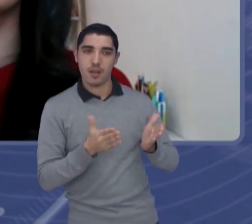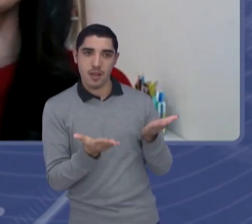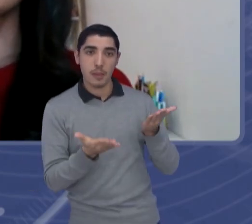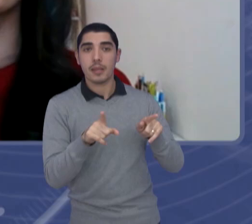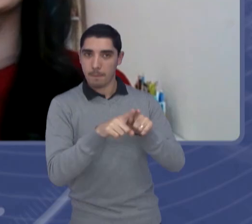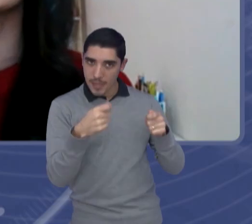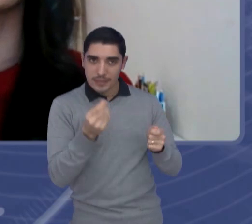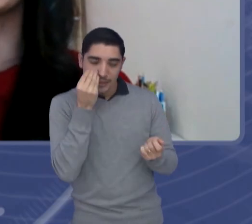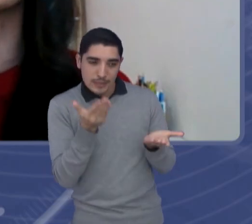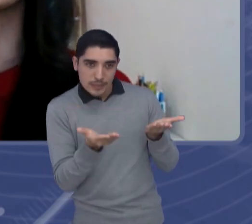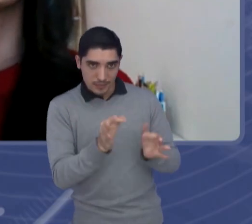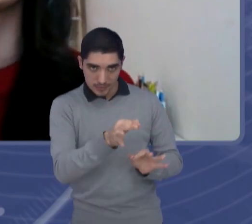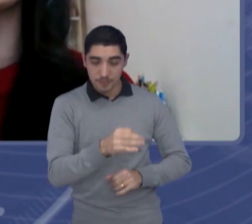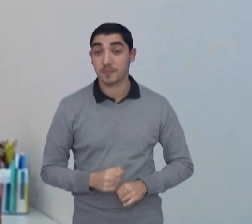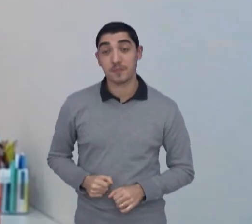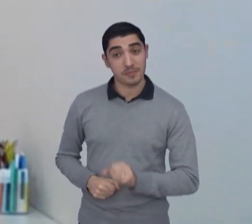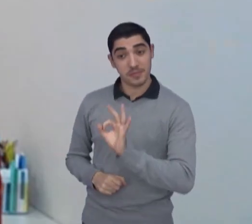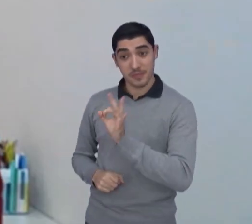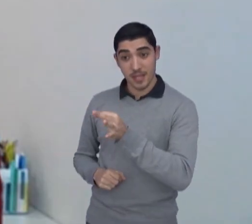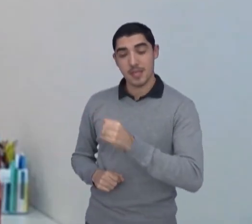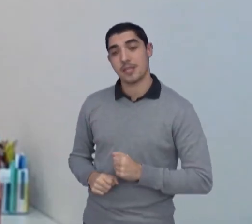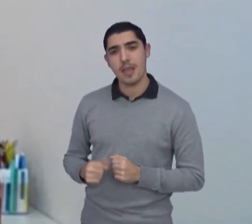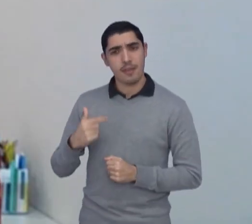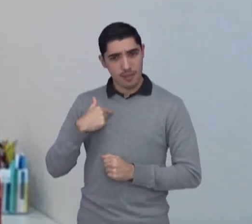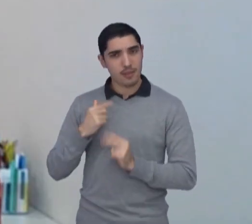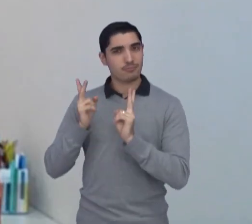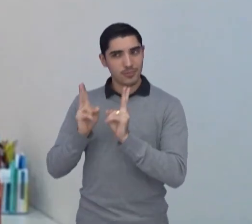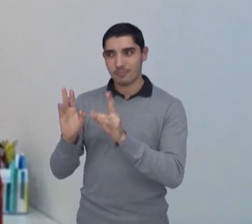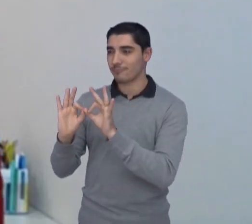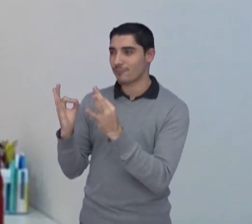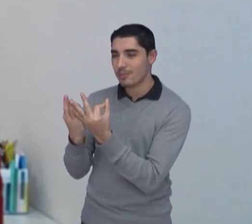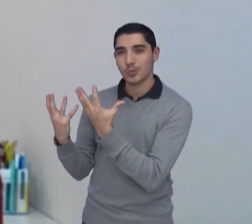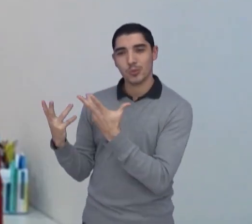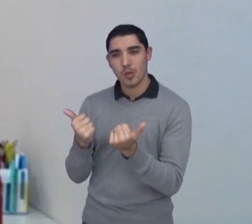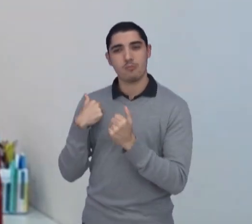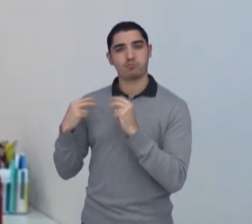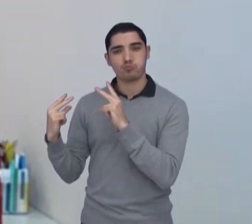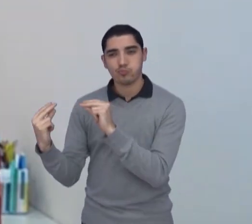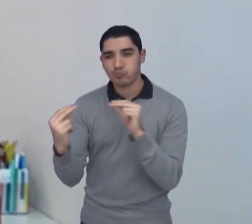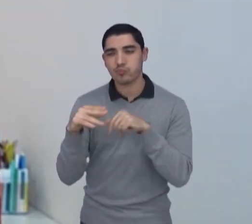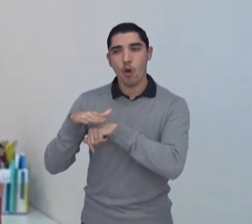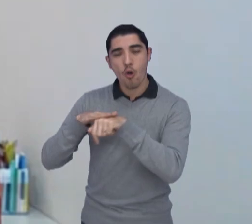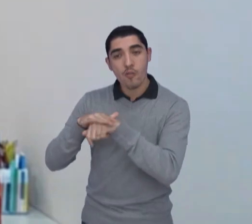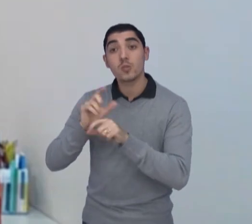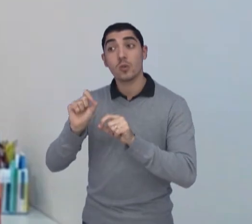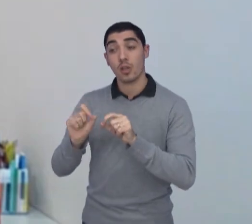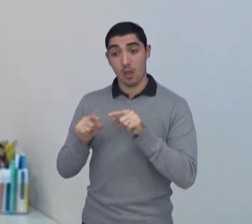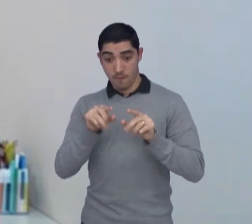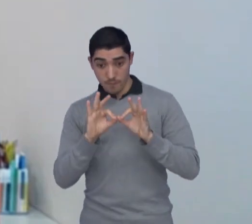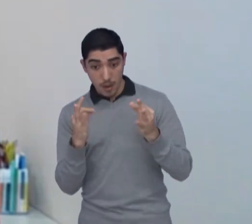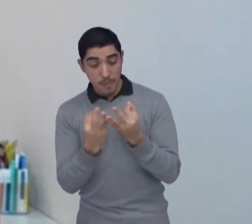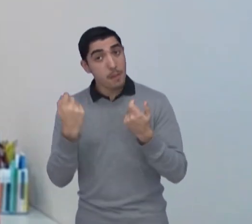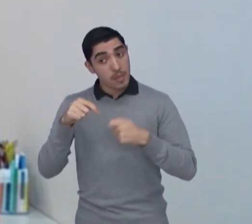eles. Exatamente. Eu converso muito com as famílias, né? De que eles são a rede de apoio para os filhos. E